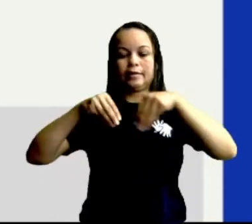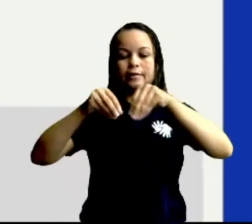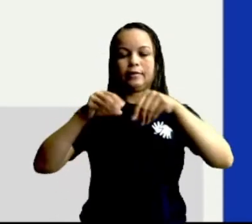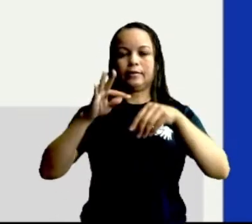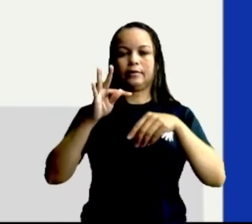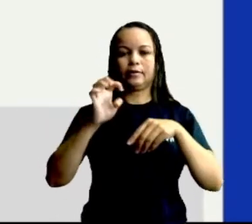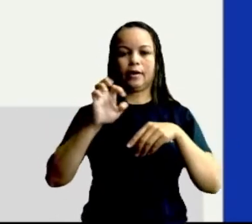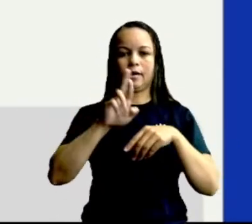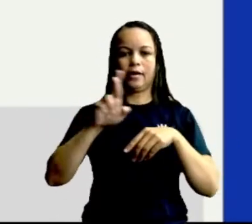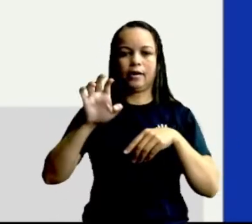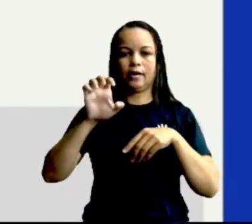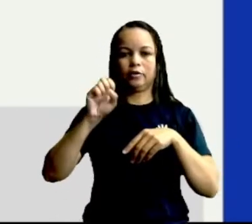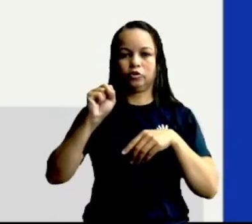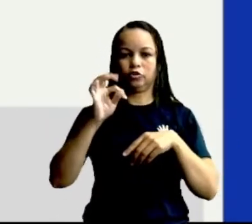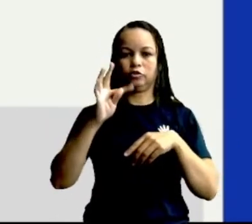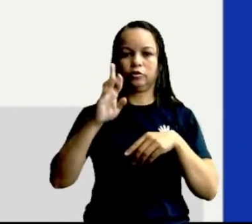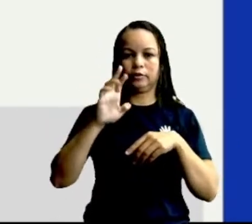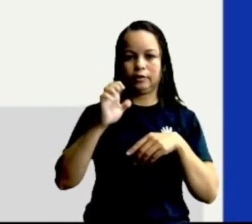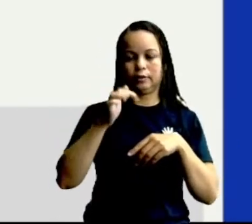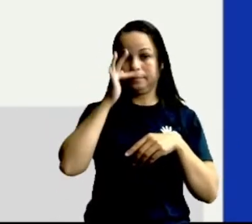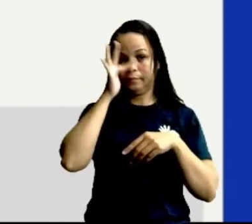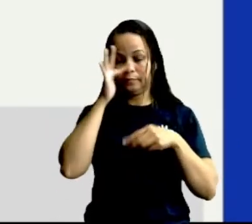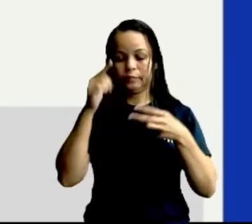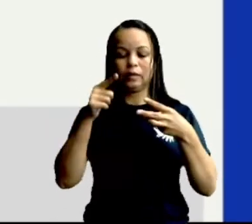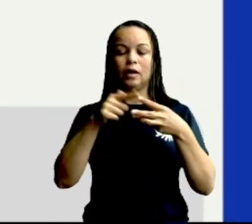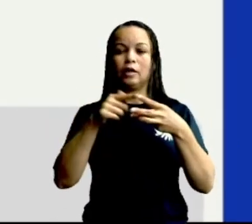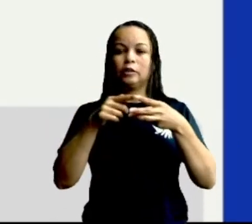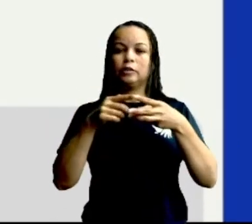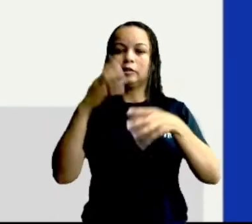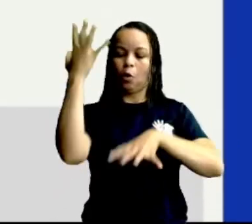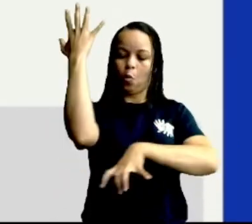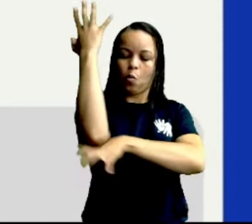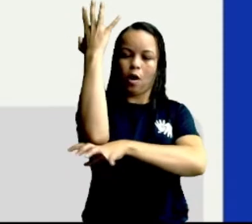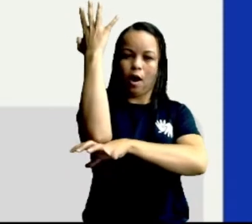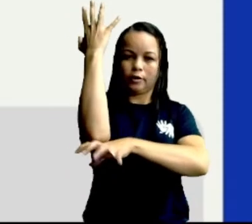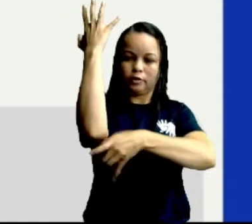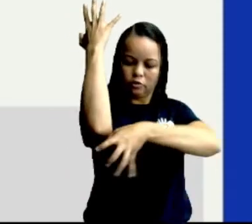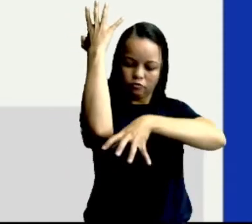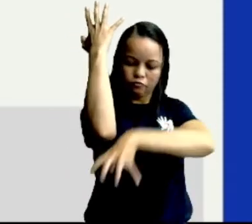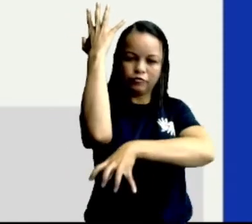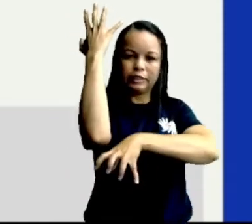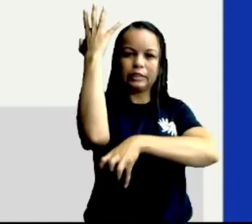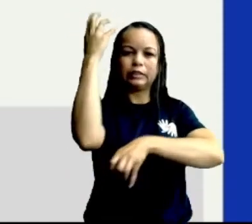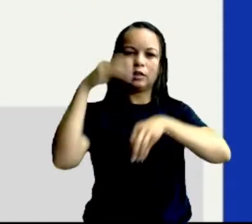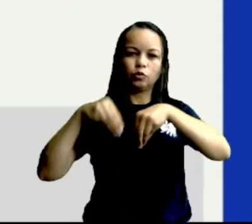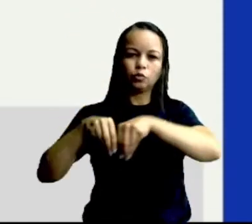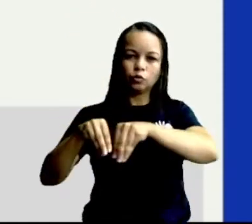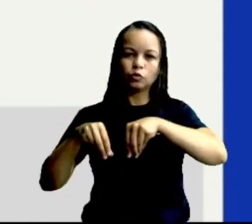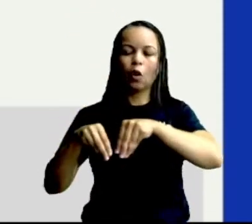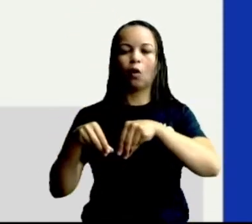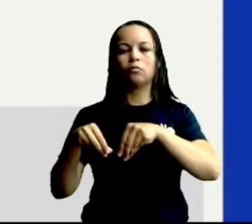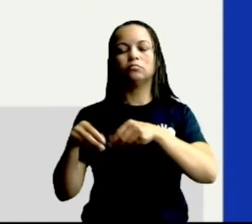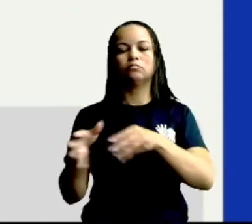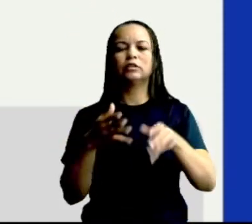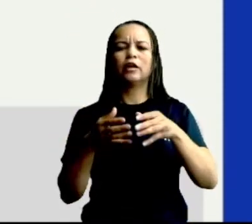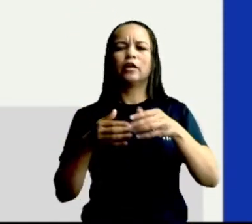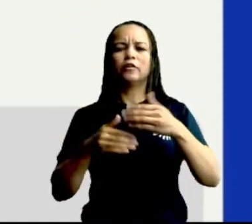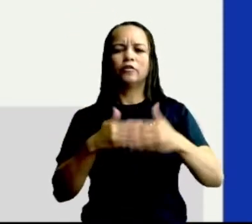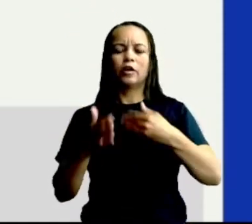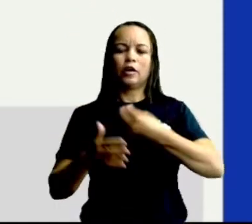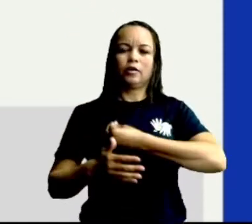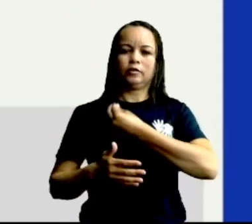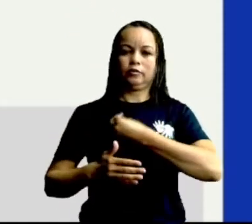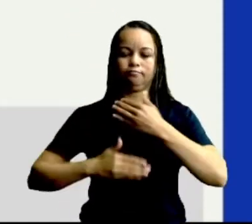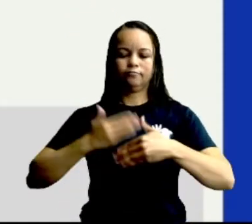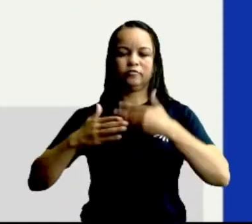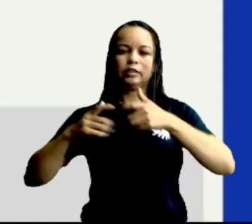terrestres. Elas são aquelas que têm raízes fixas no solo e vivem em uma grande